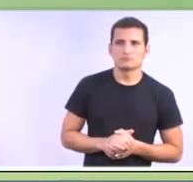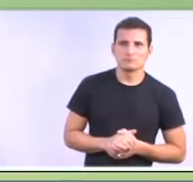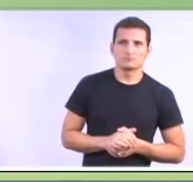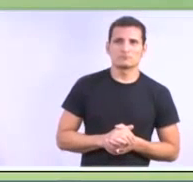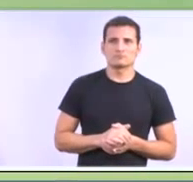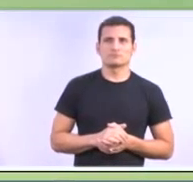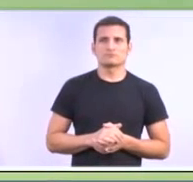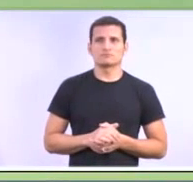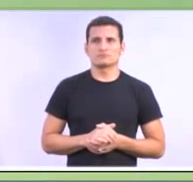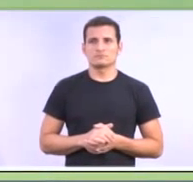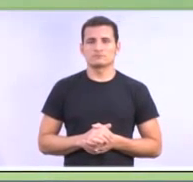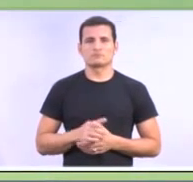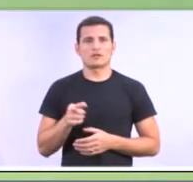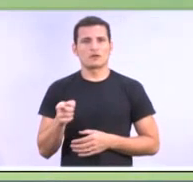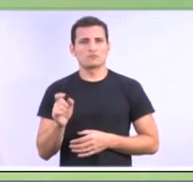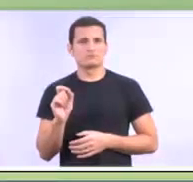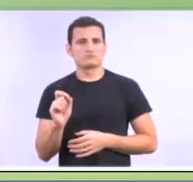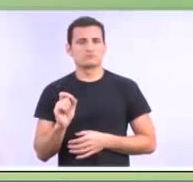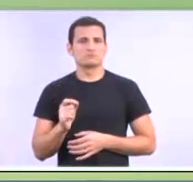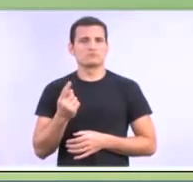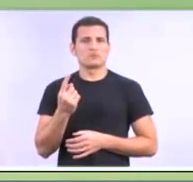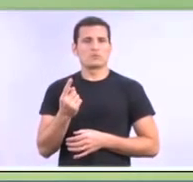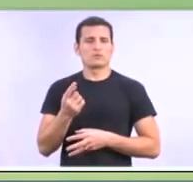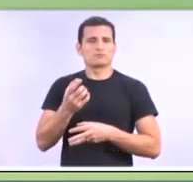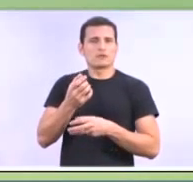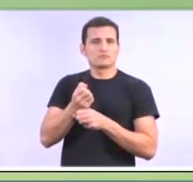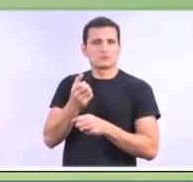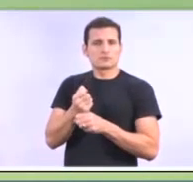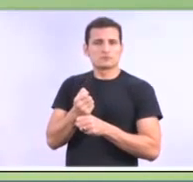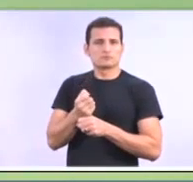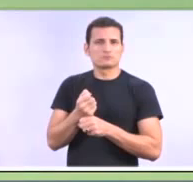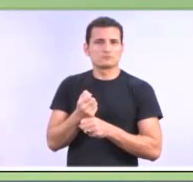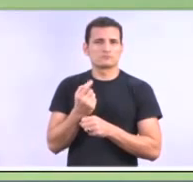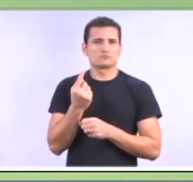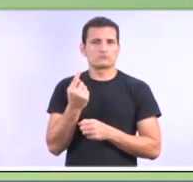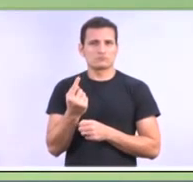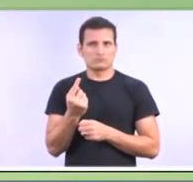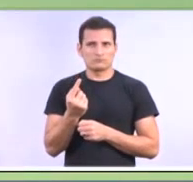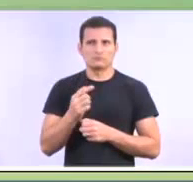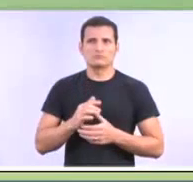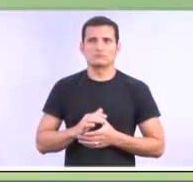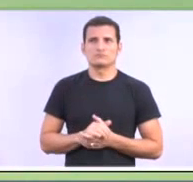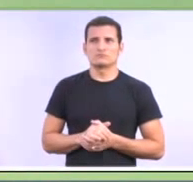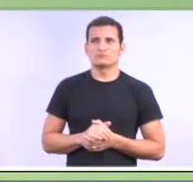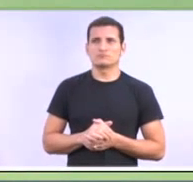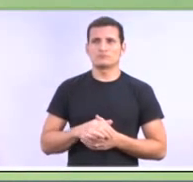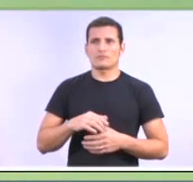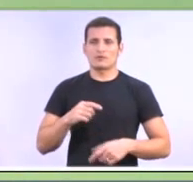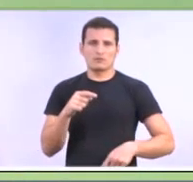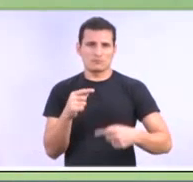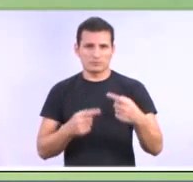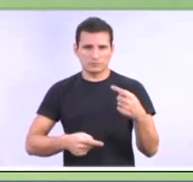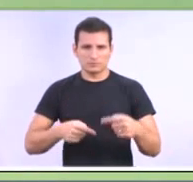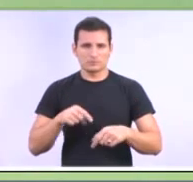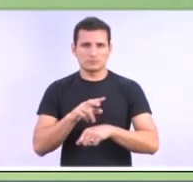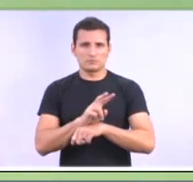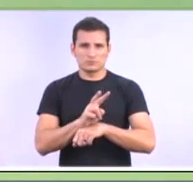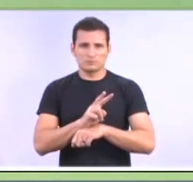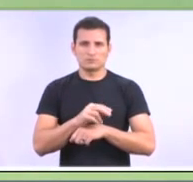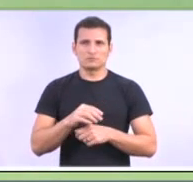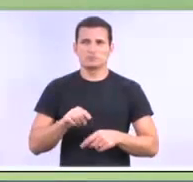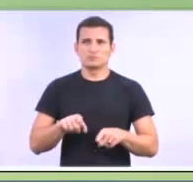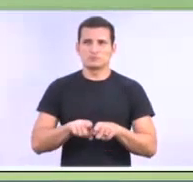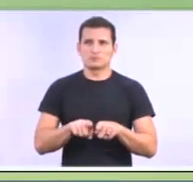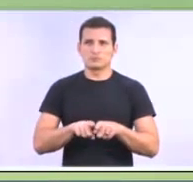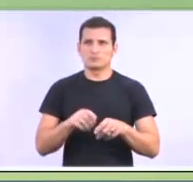por uma única organização. O controle administrativo que rege as políticas de segurança e o controle de acesso